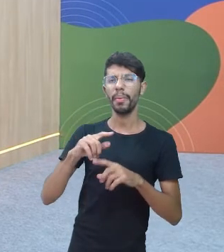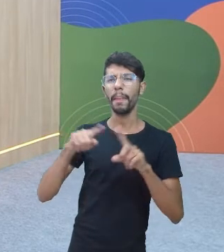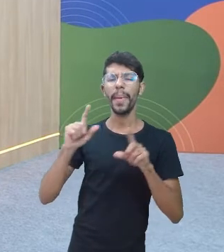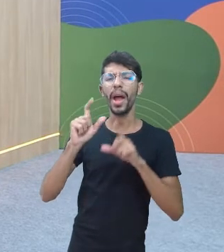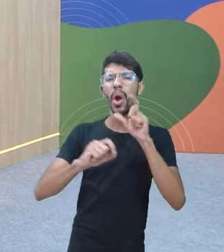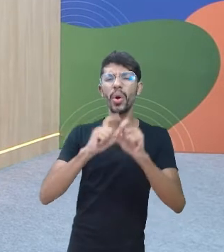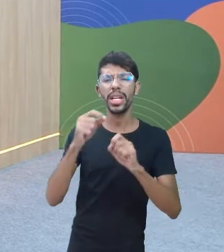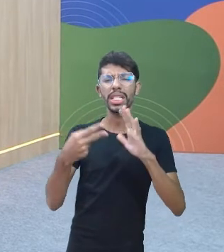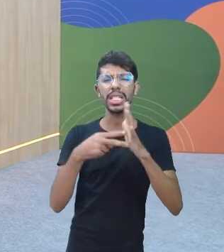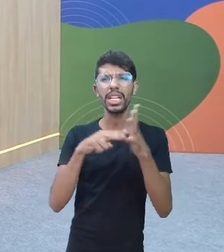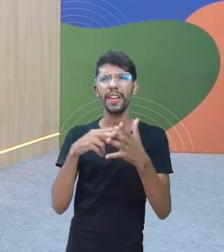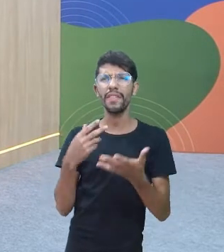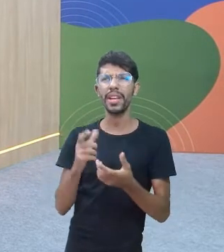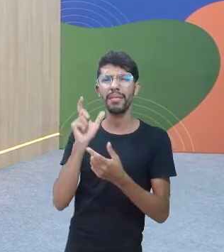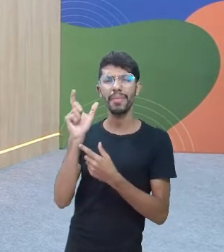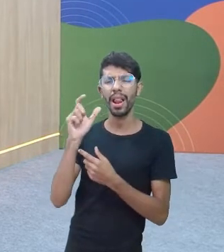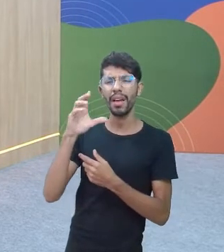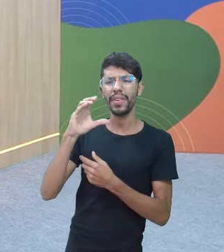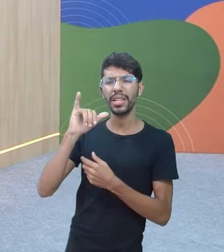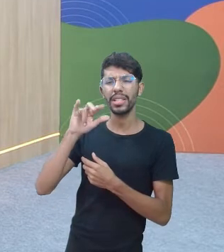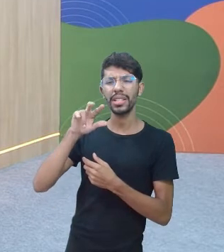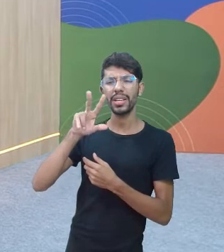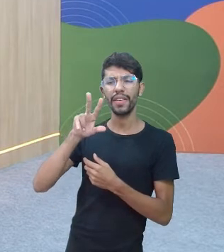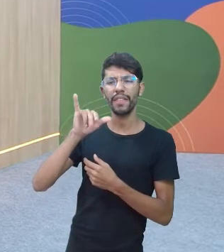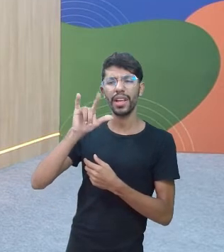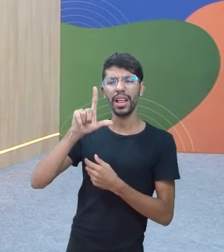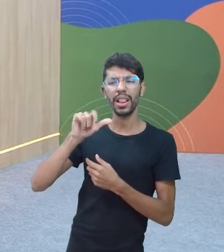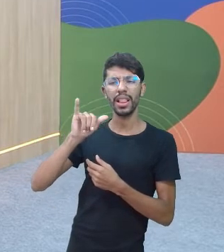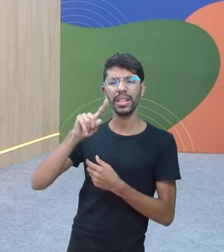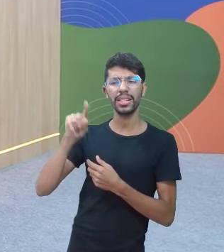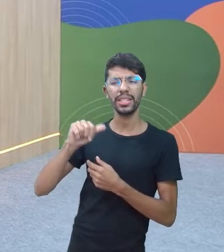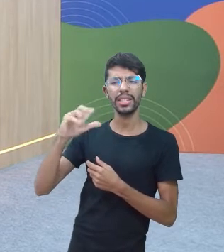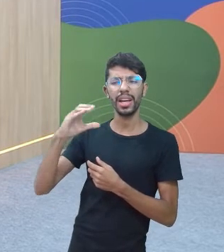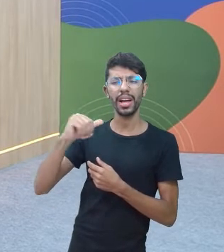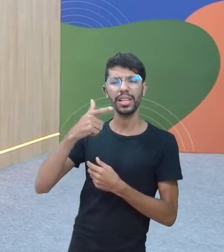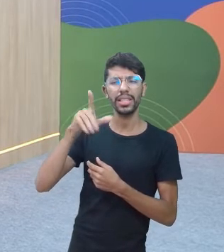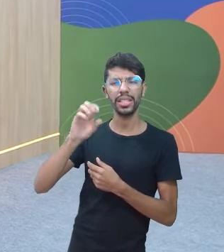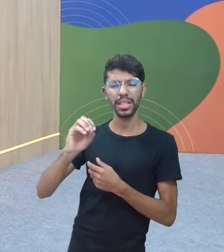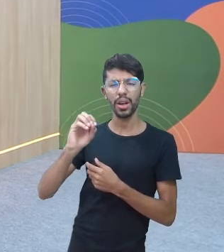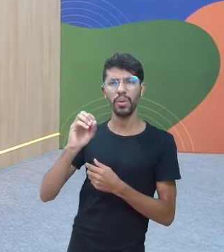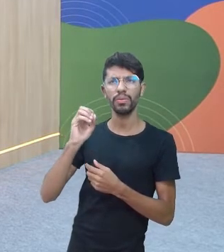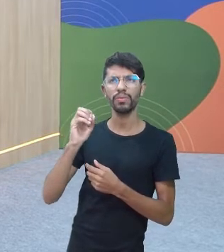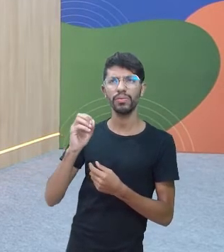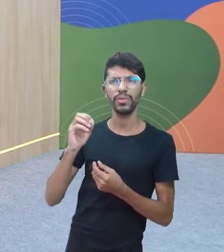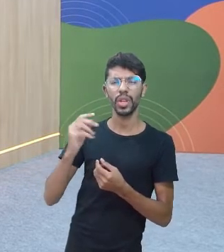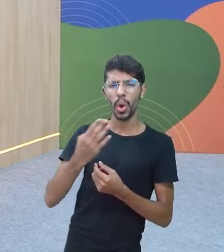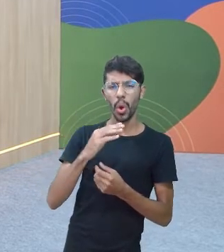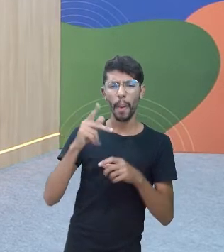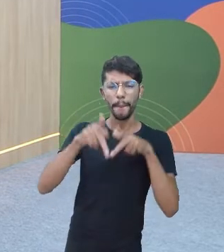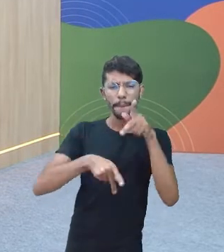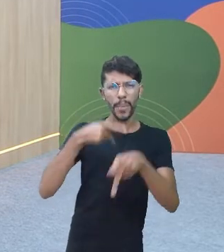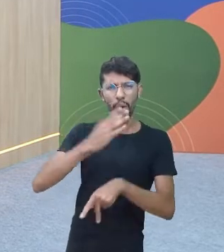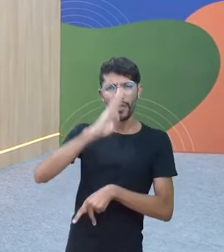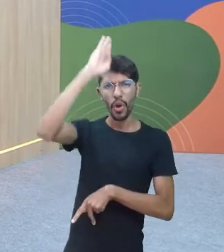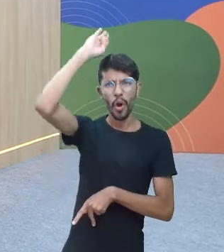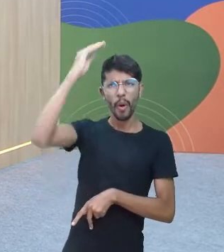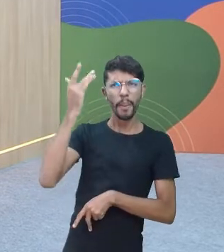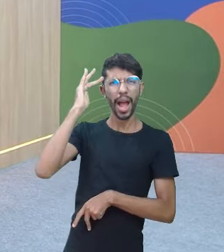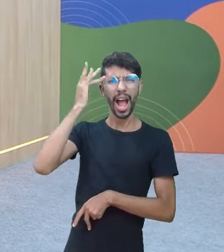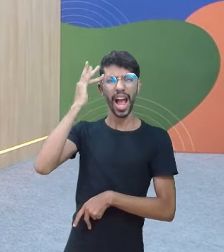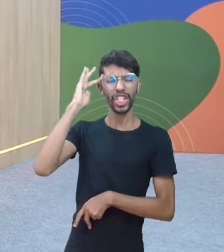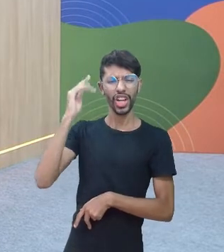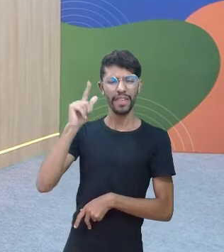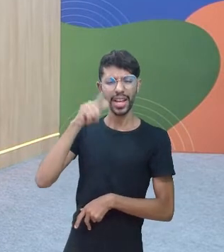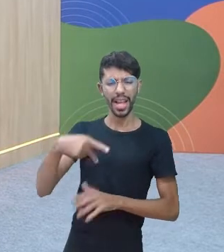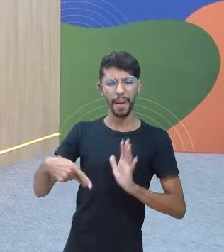debate importante para a gente começar a nossa aula de hoje. O que é civilização? Os romanos se achavam tão civilizados,